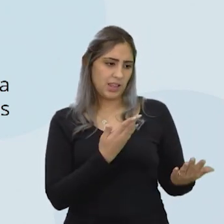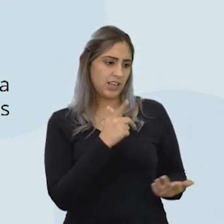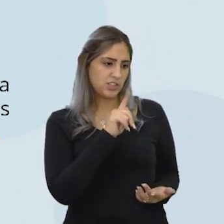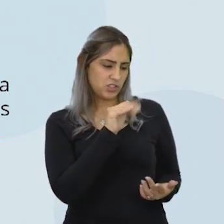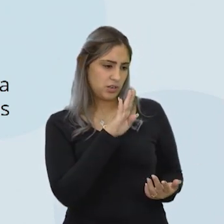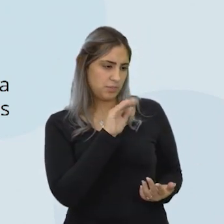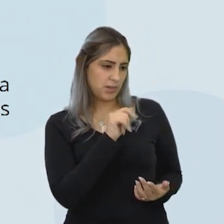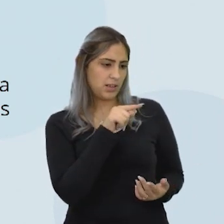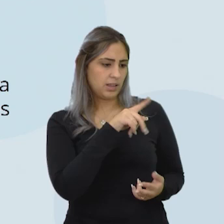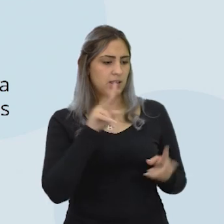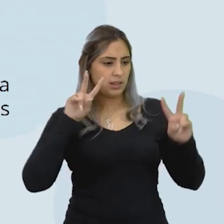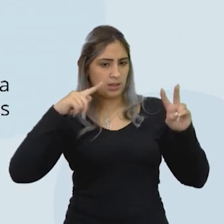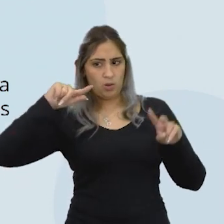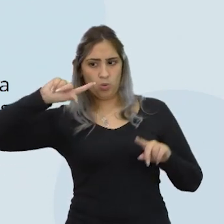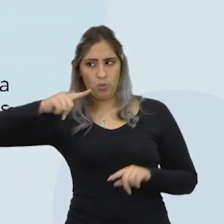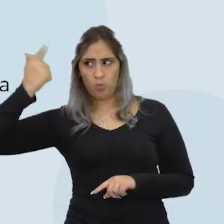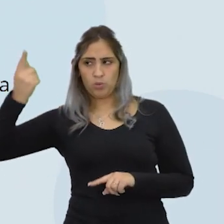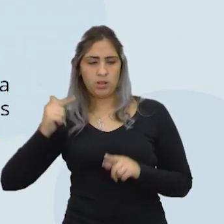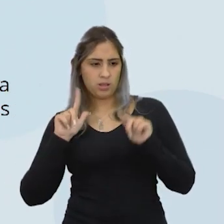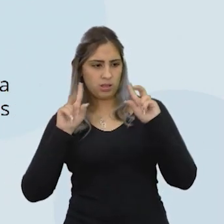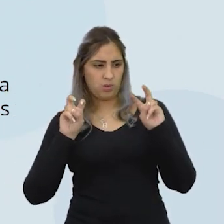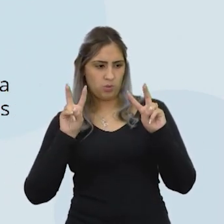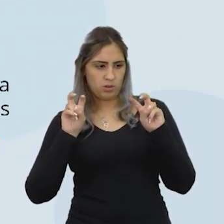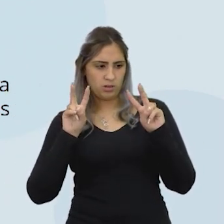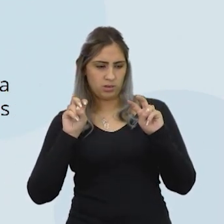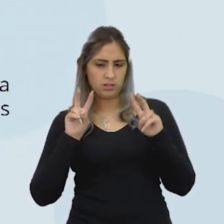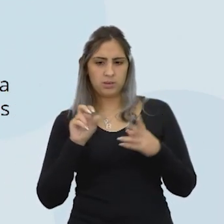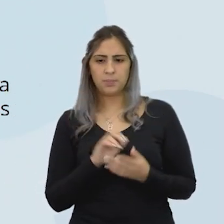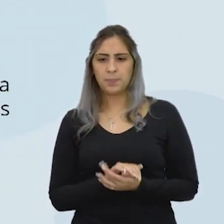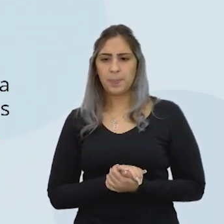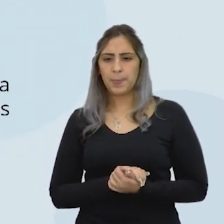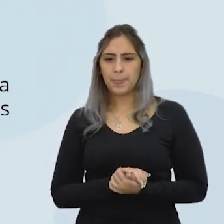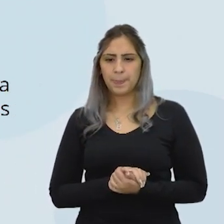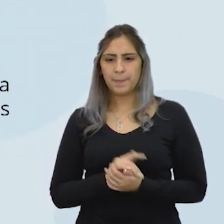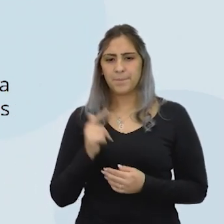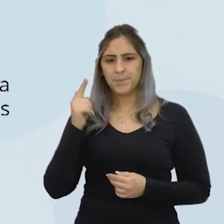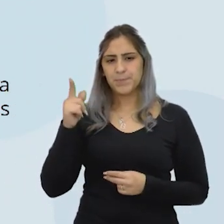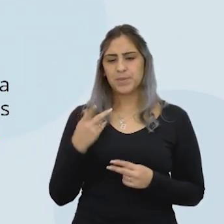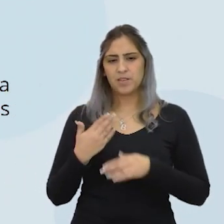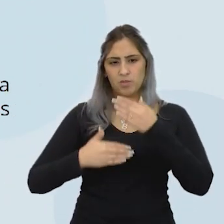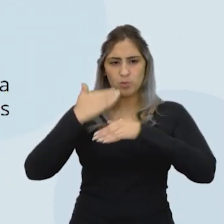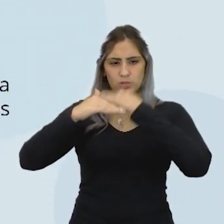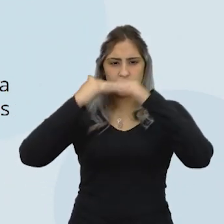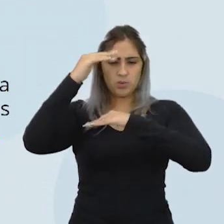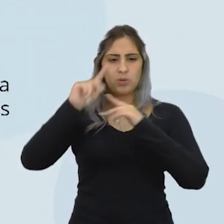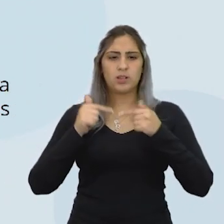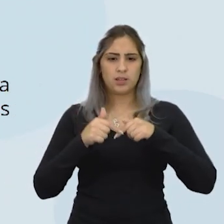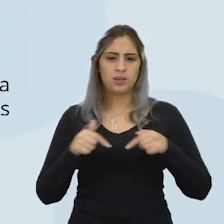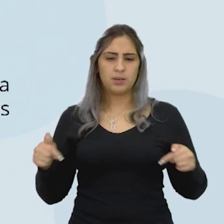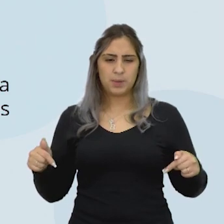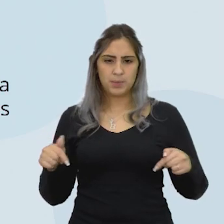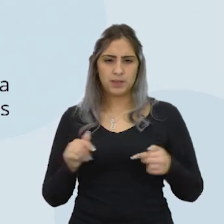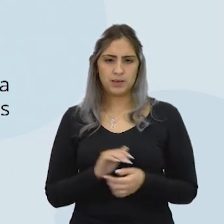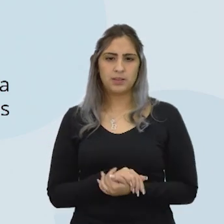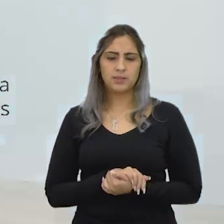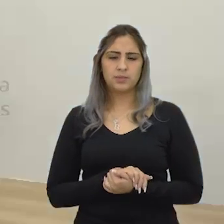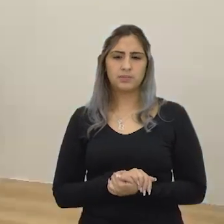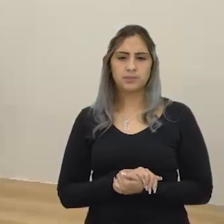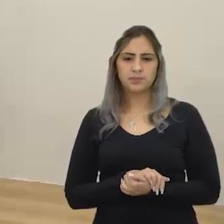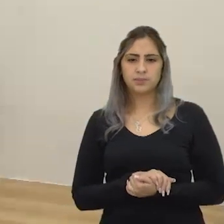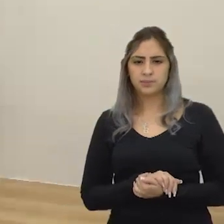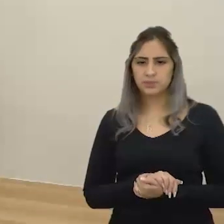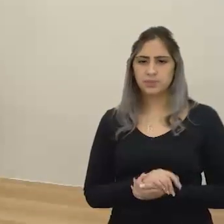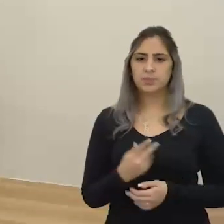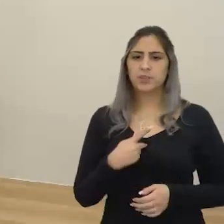naquela outra teoria, né, na teoria lá da evolução química que a gente está falando agora, quando a gente fala de Oparin e Haldane,